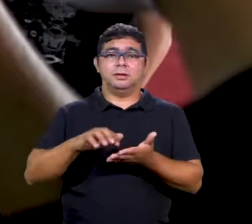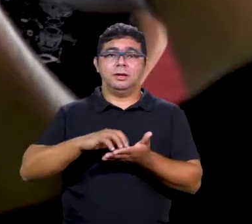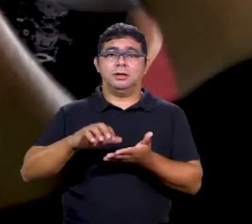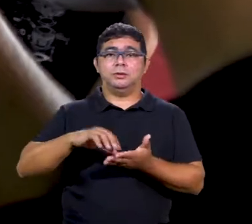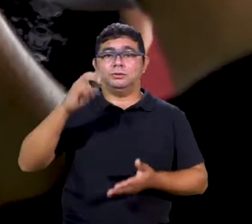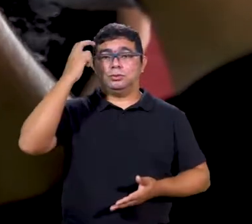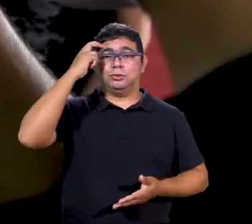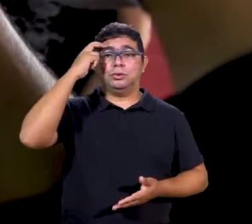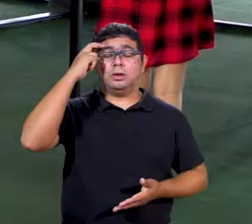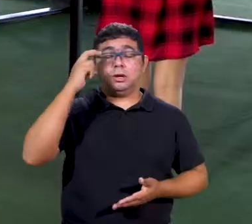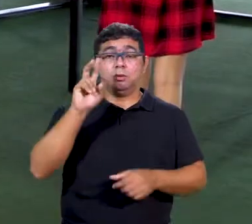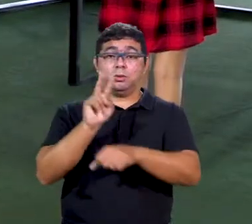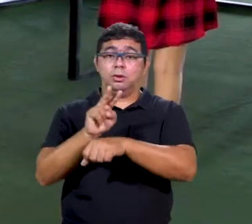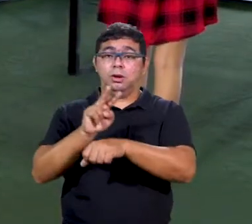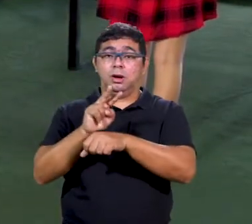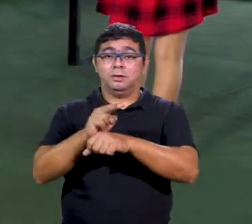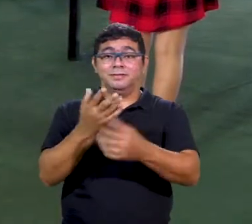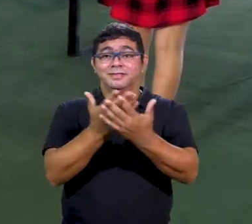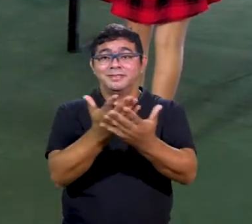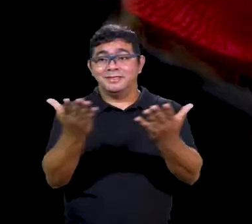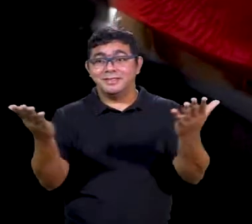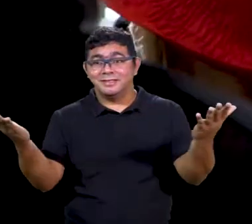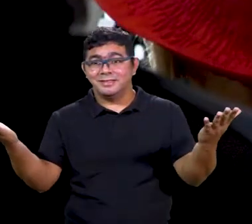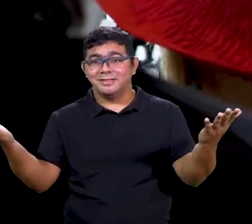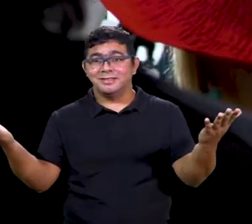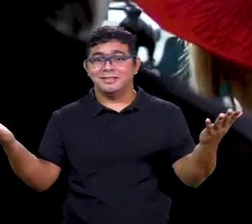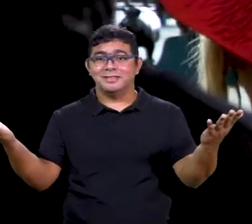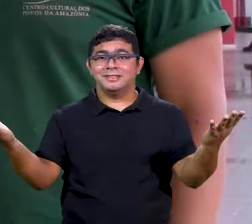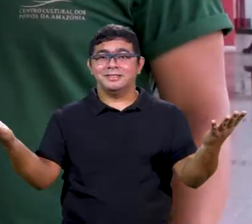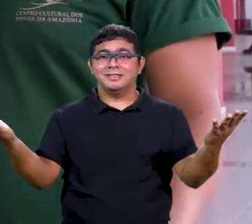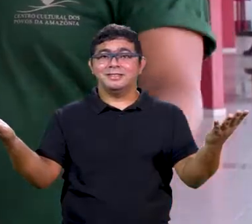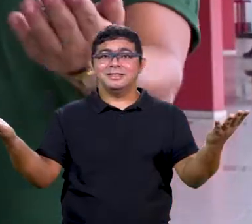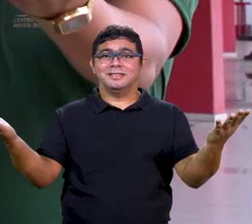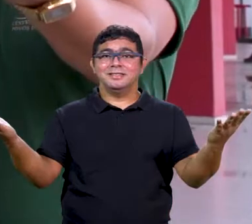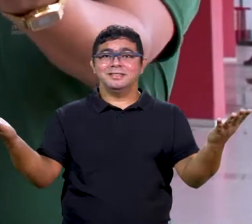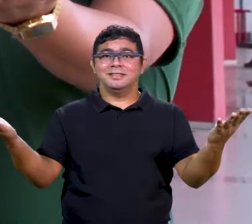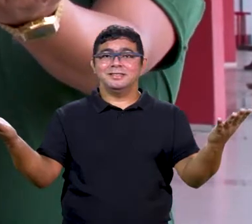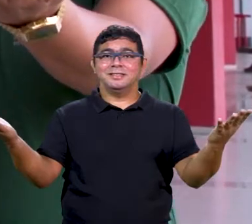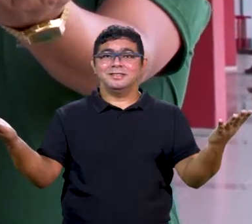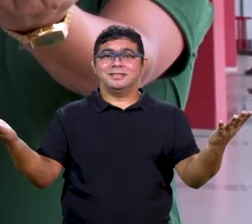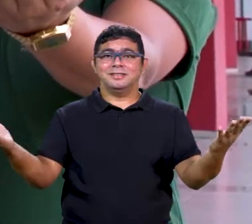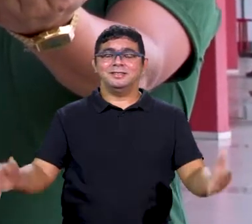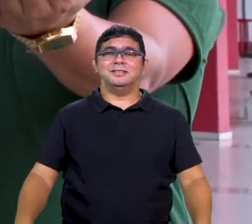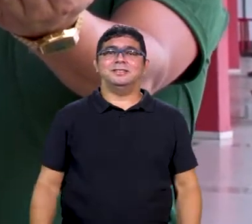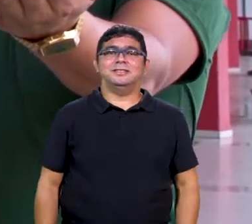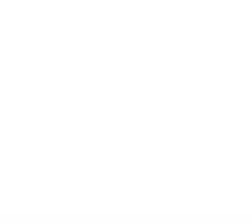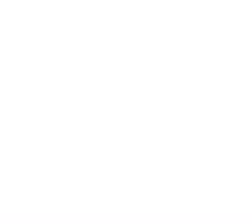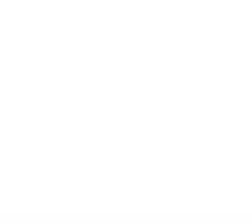Economia Criativa cuidando do nosso maior patrimônio, você. Música.